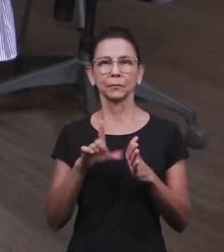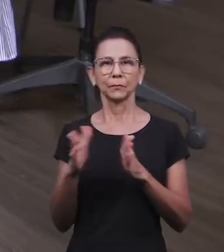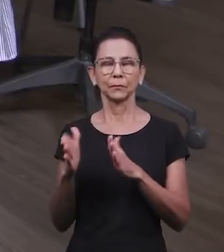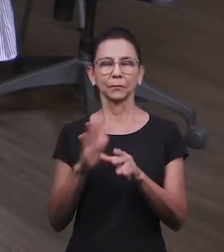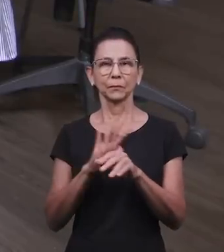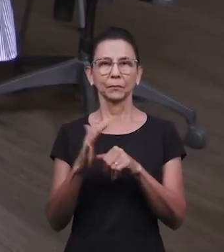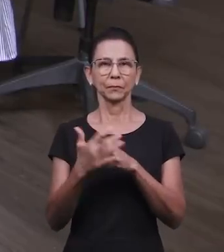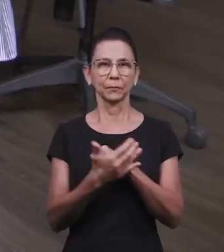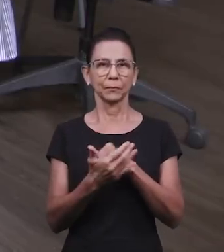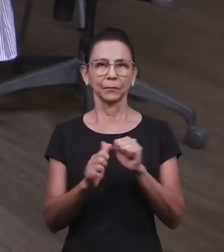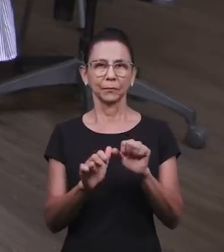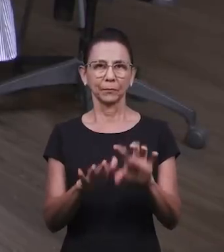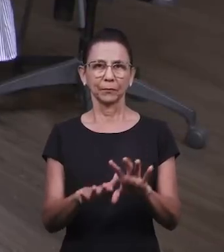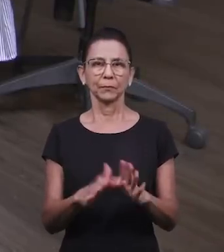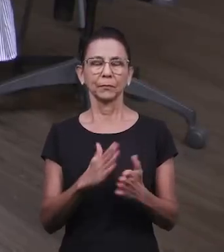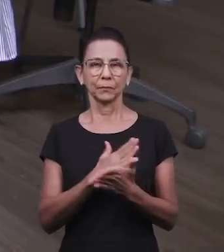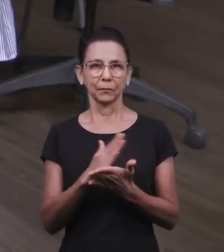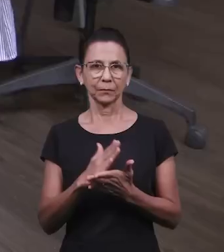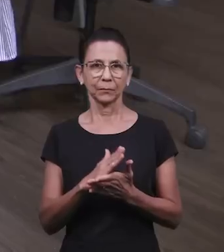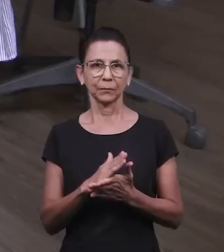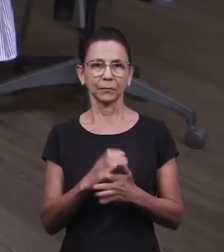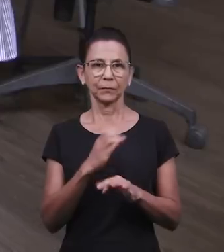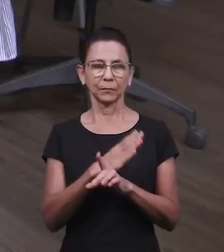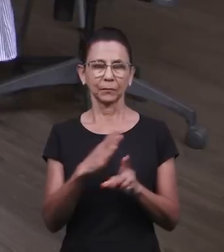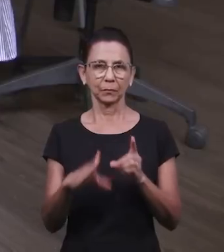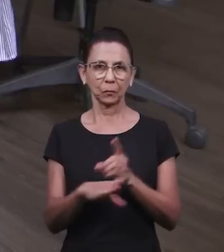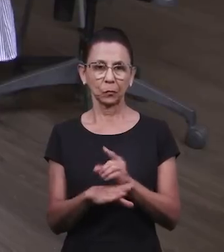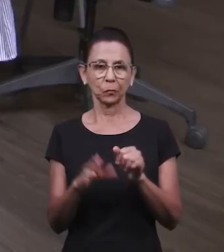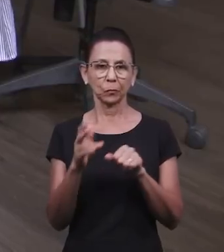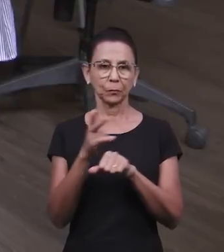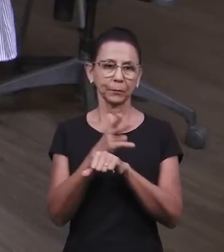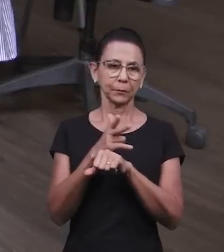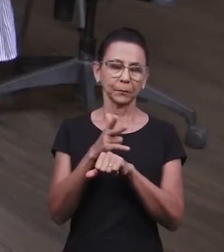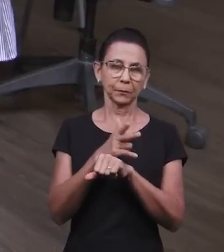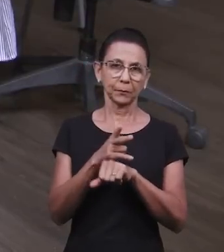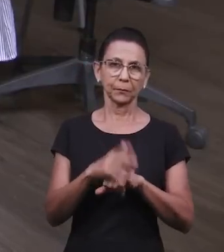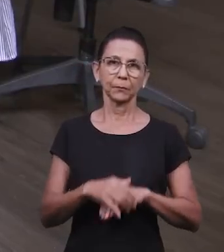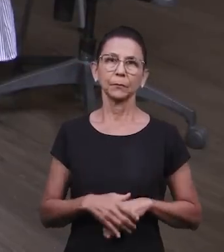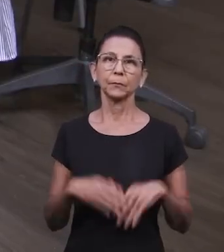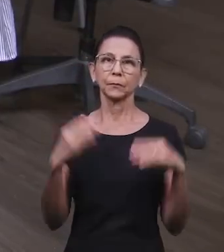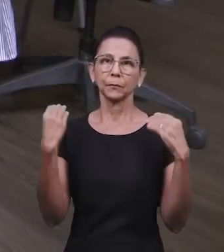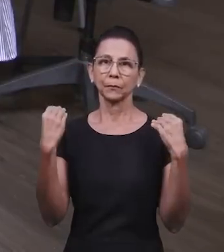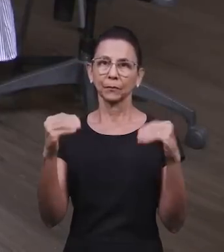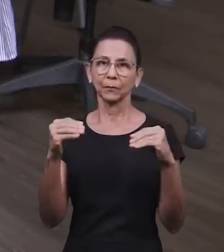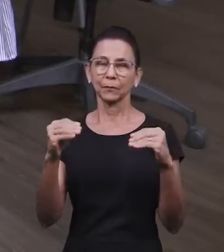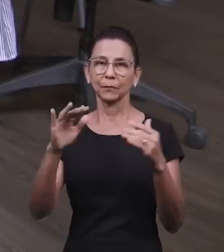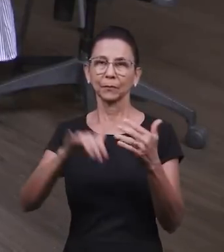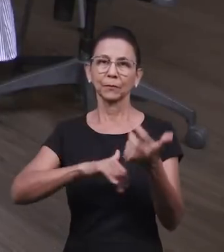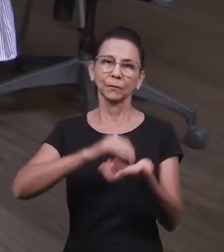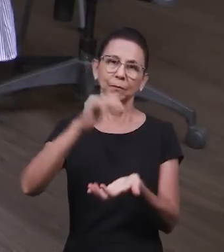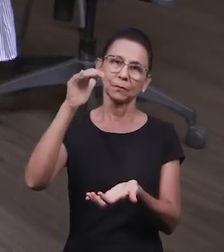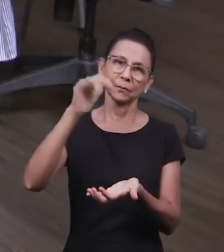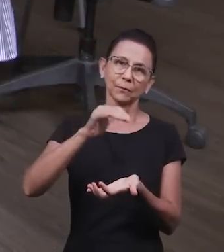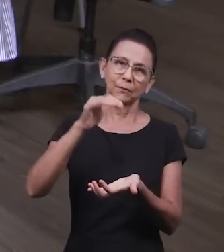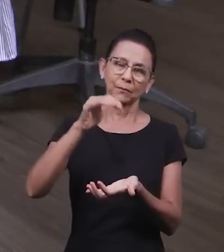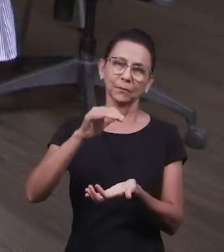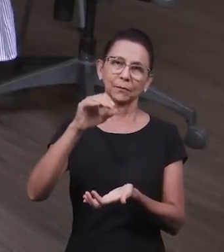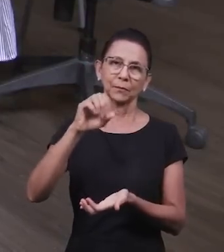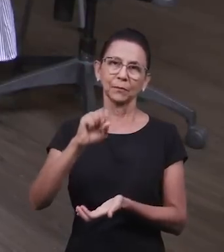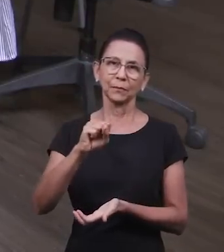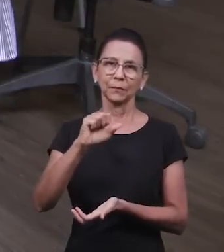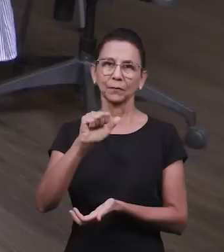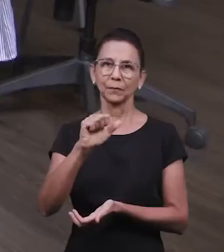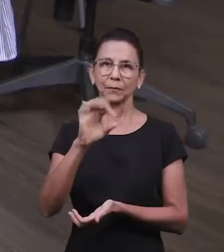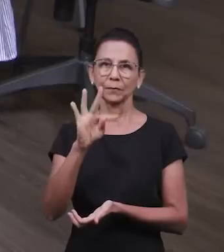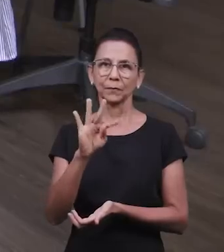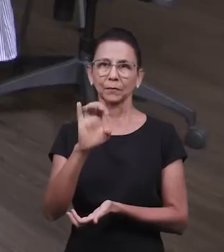pandemia, nós começamos a gravar cultos para colocar no satélite. Não